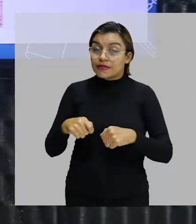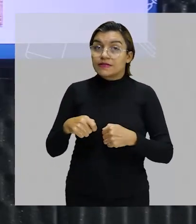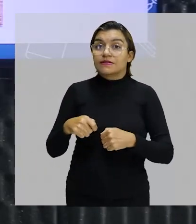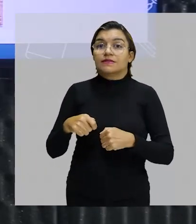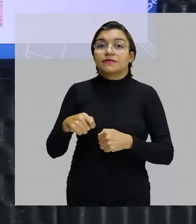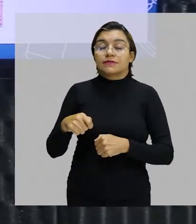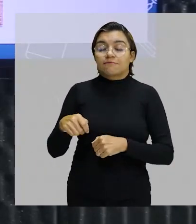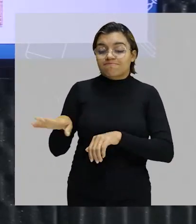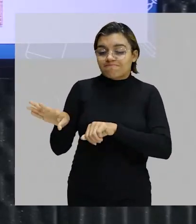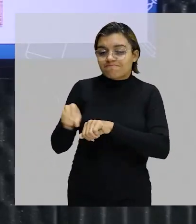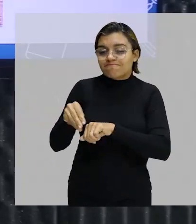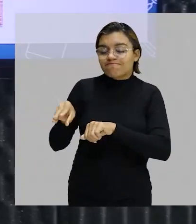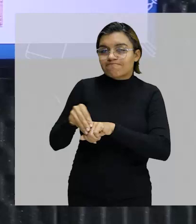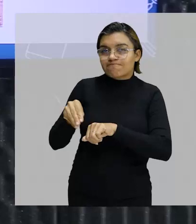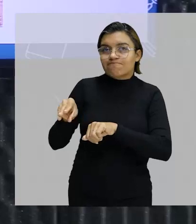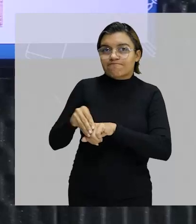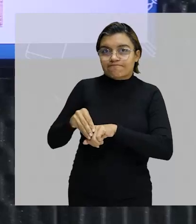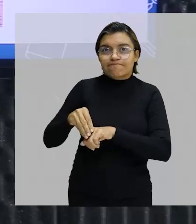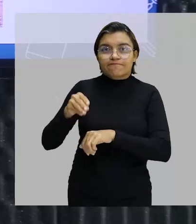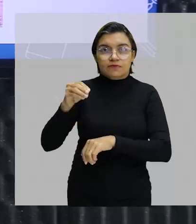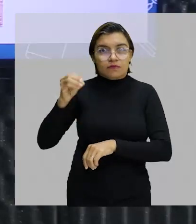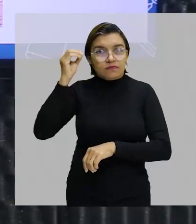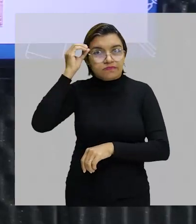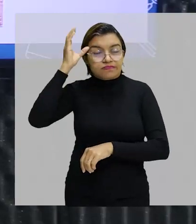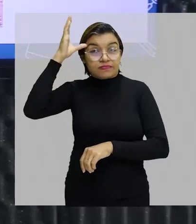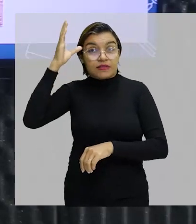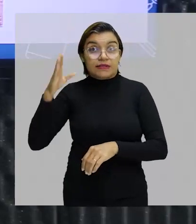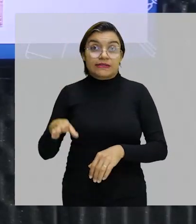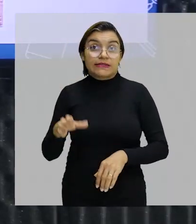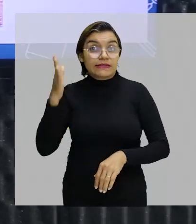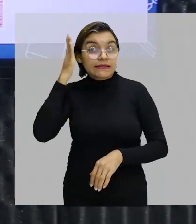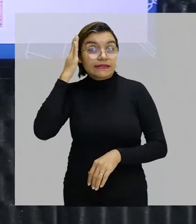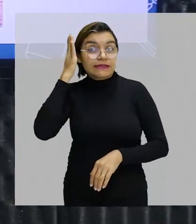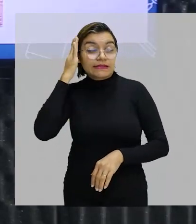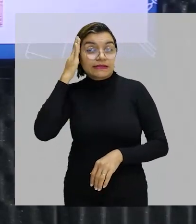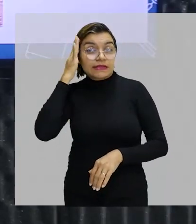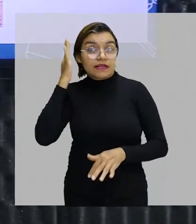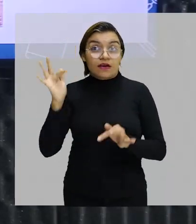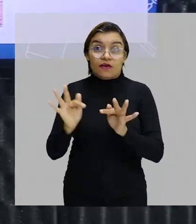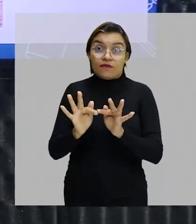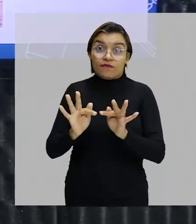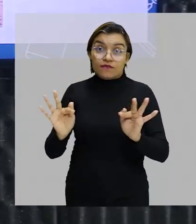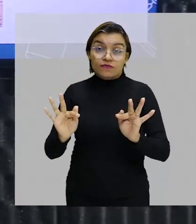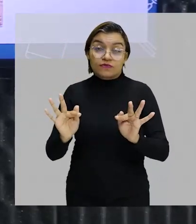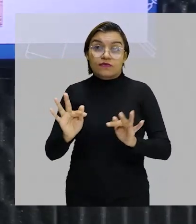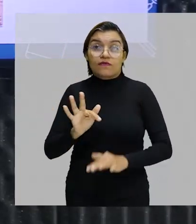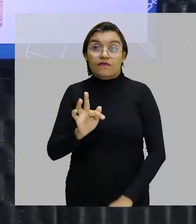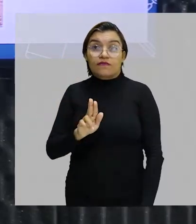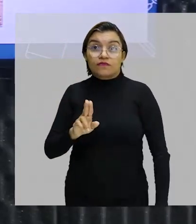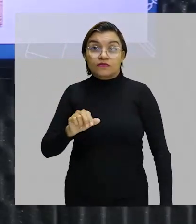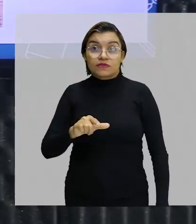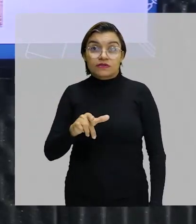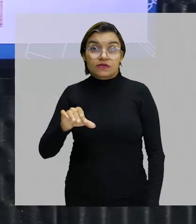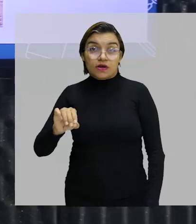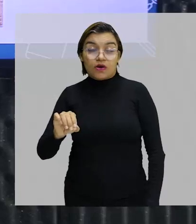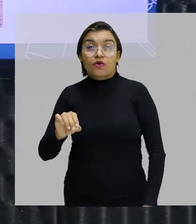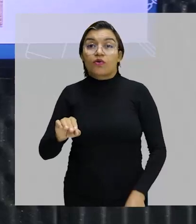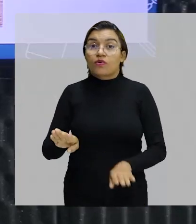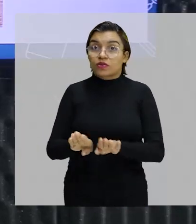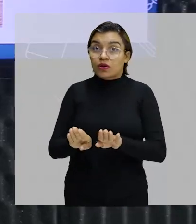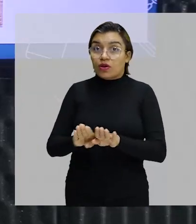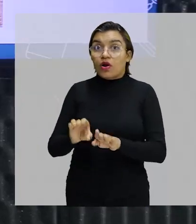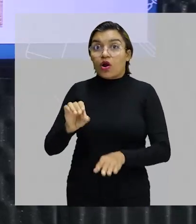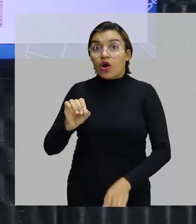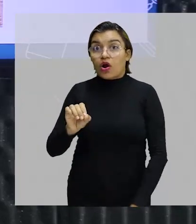em dia. O reconhecimento das funções orgânicas, o reconhecimento dos